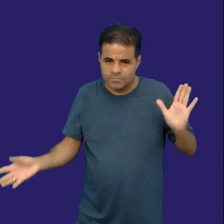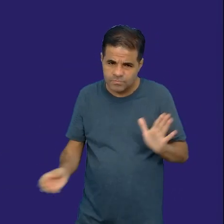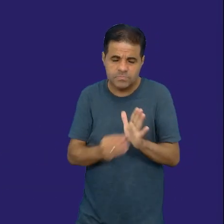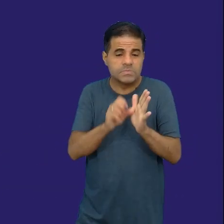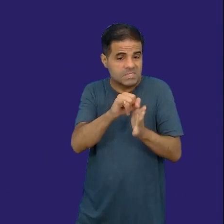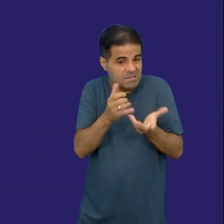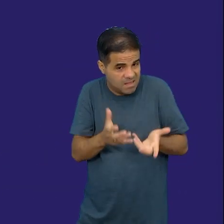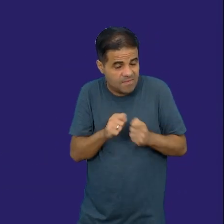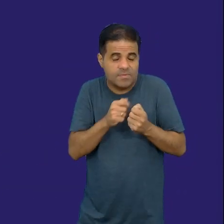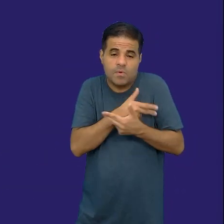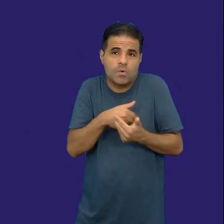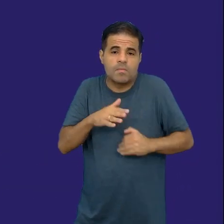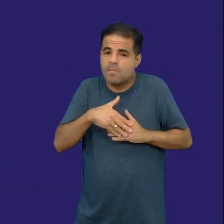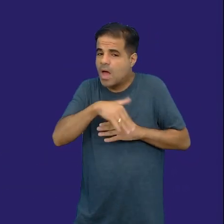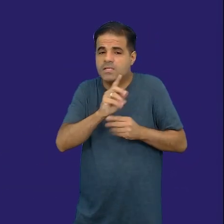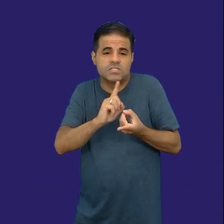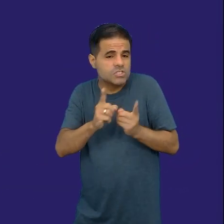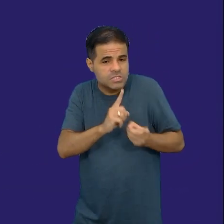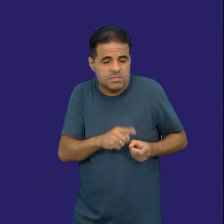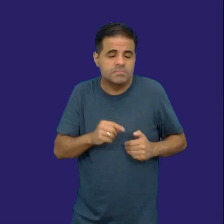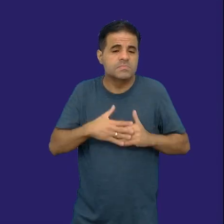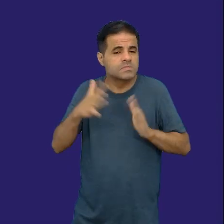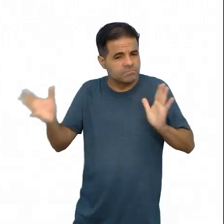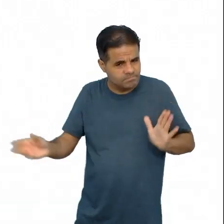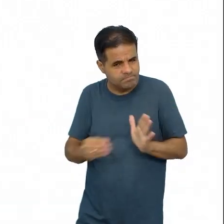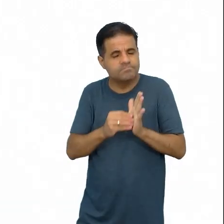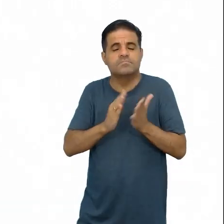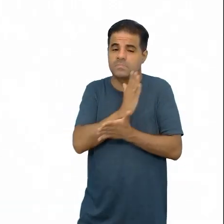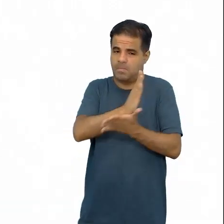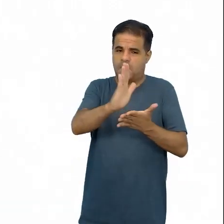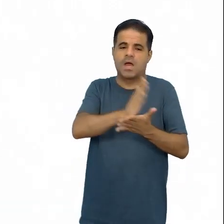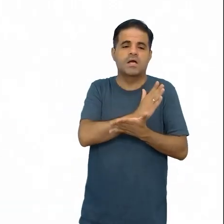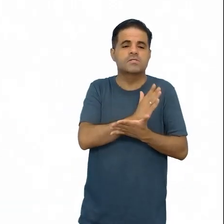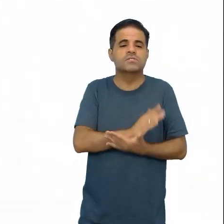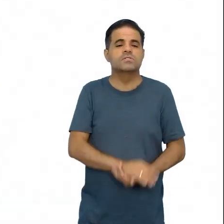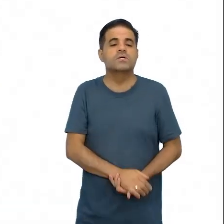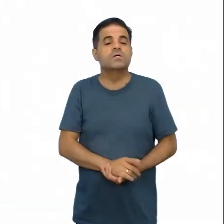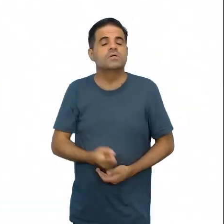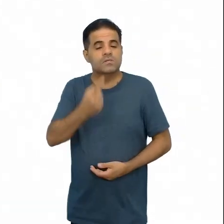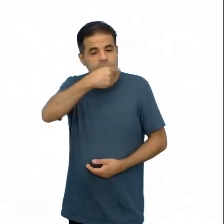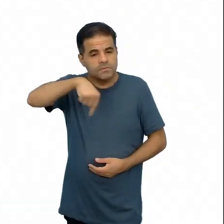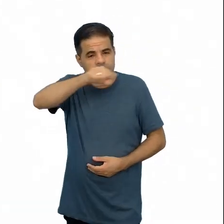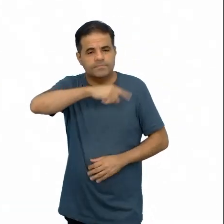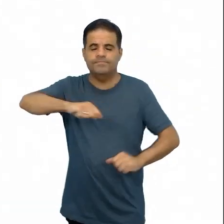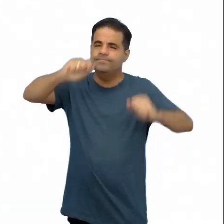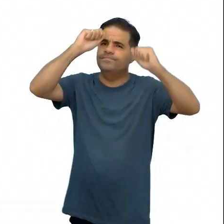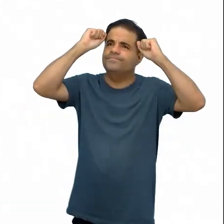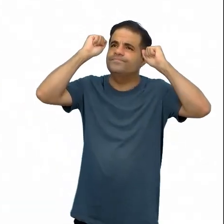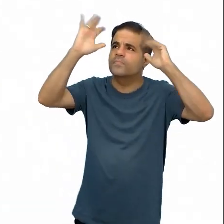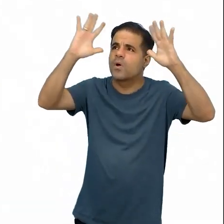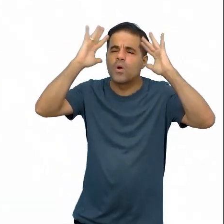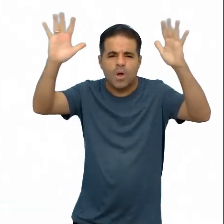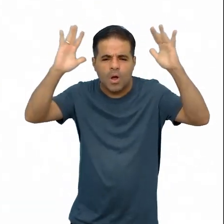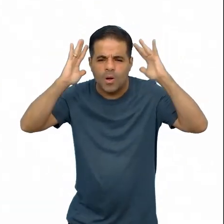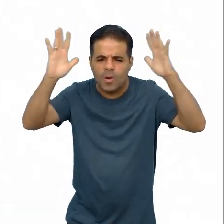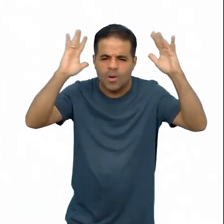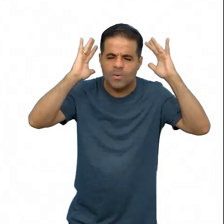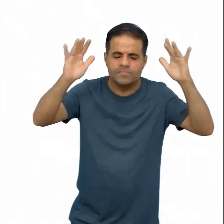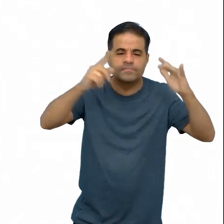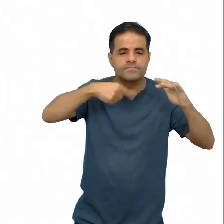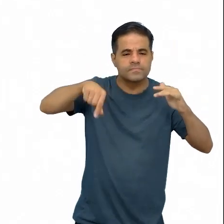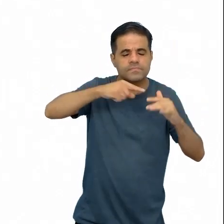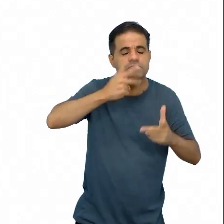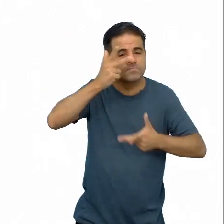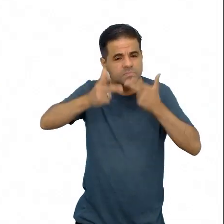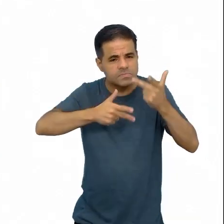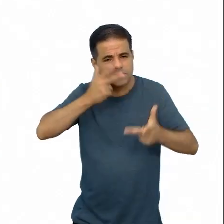quiser fazer uma coisa mais dinâmica, né? Mais colocado à prática. Bom, então, só para a gente pensar um pouquinho mais sobre quando a gente fala para nós